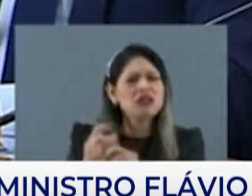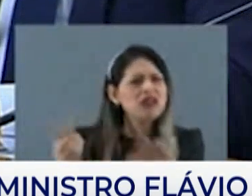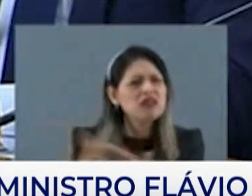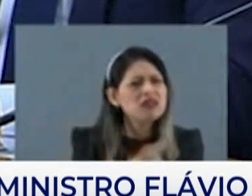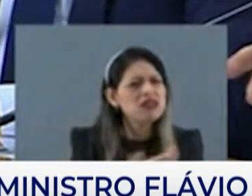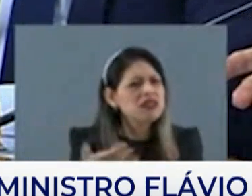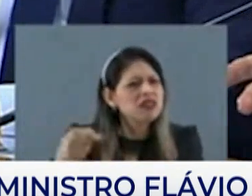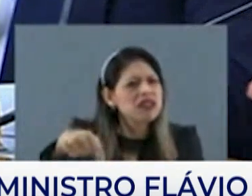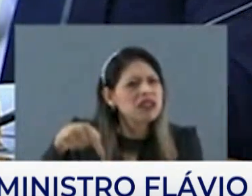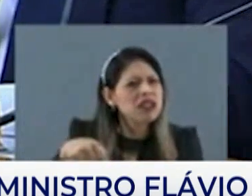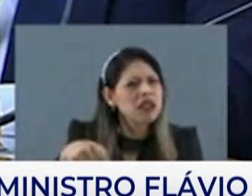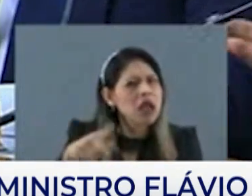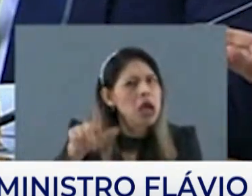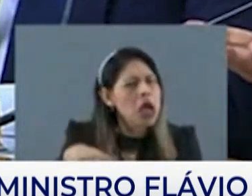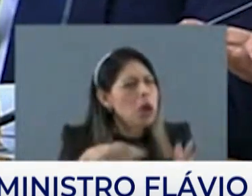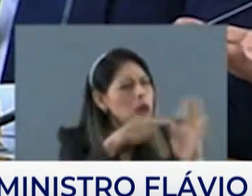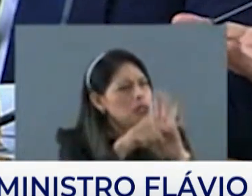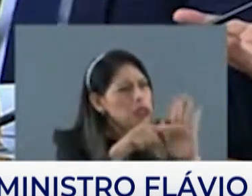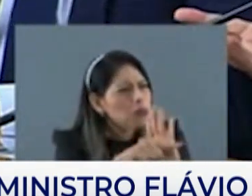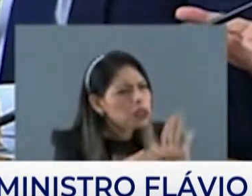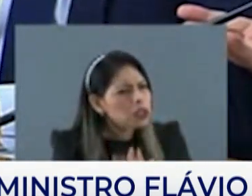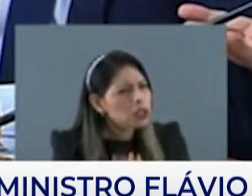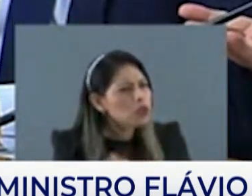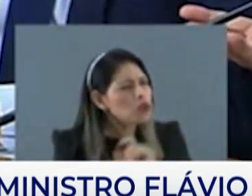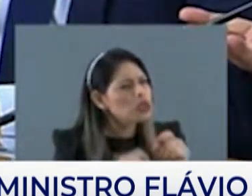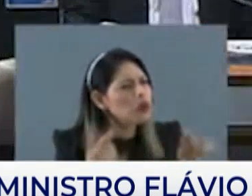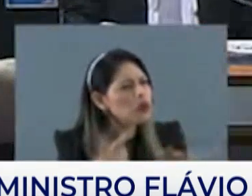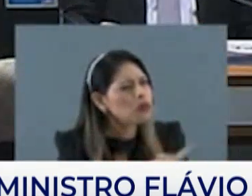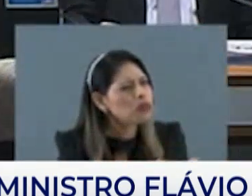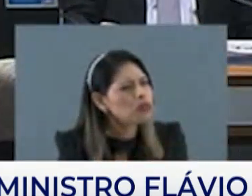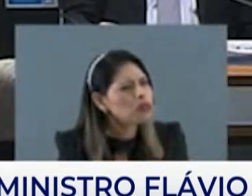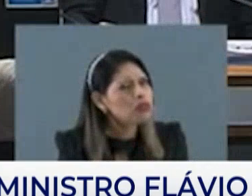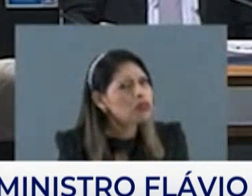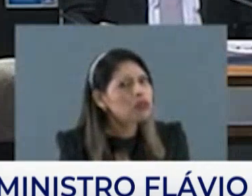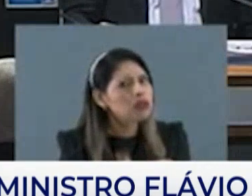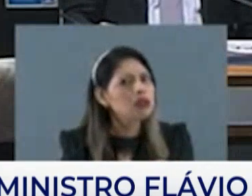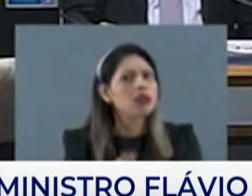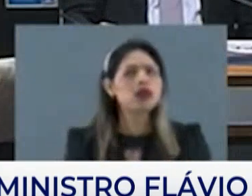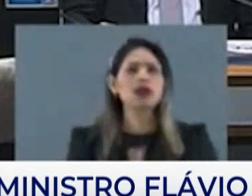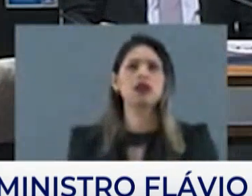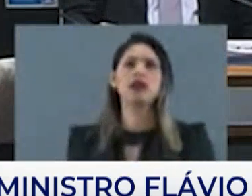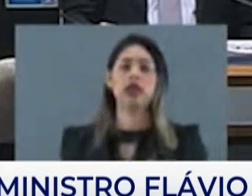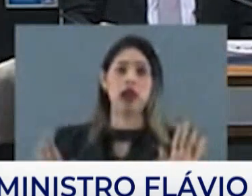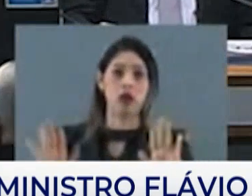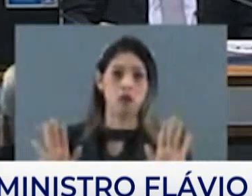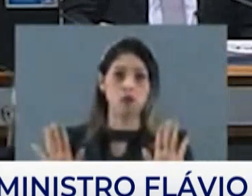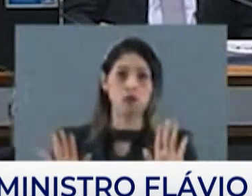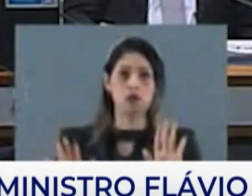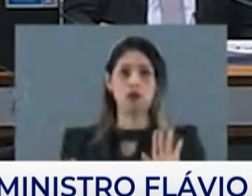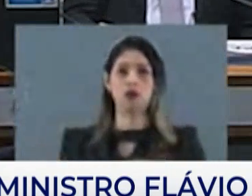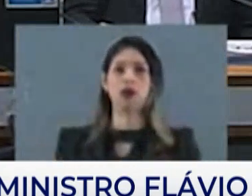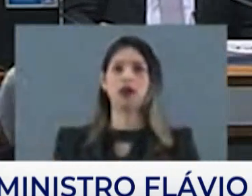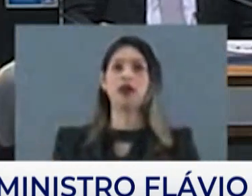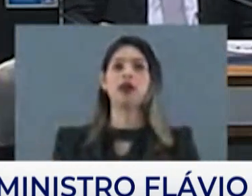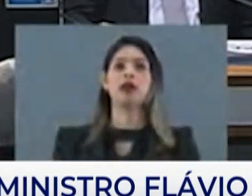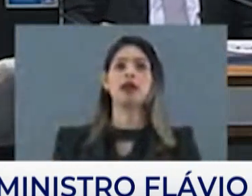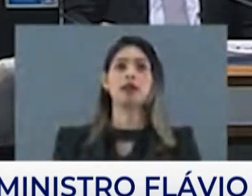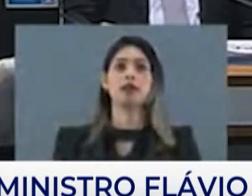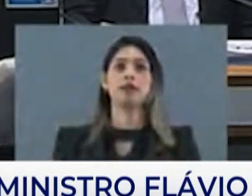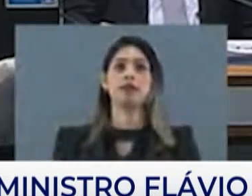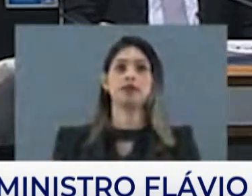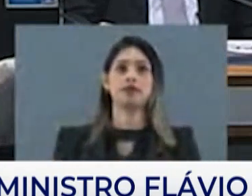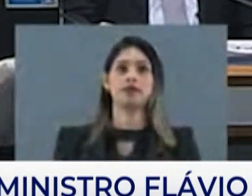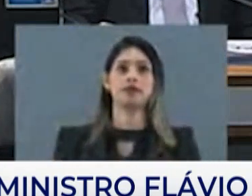edições do Diário Oficial da União a sessão dos dois indicados acontece de forma simultânea As perguntas são feitas em